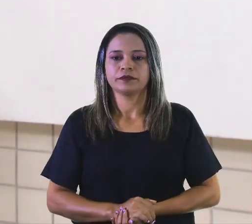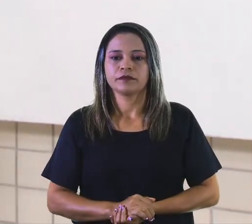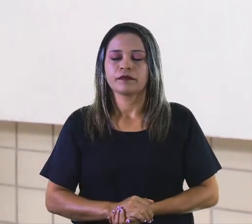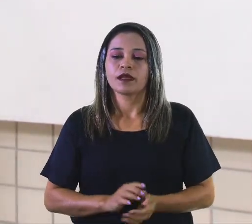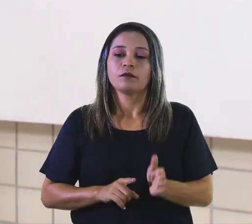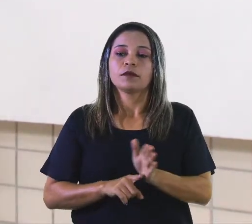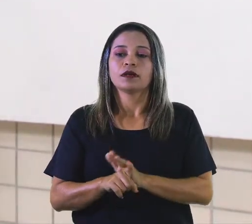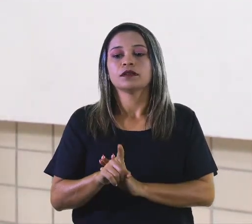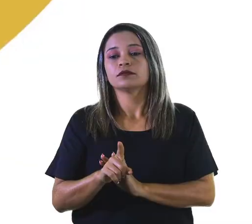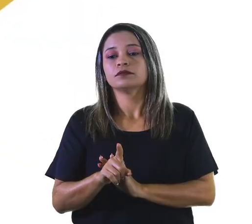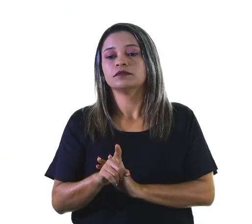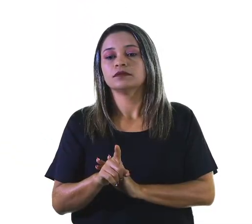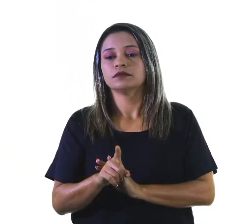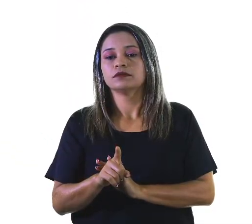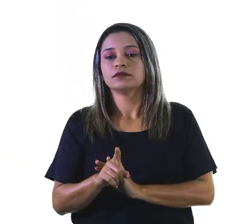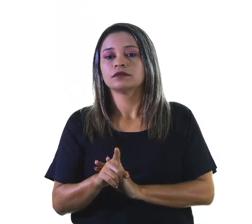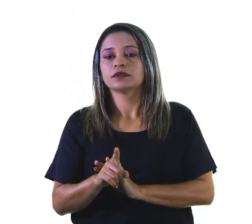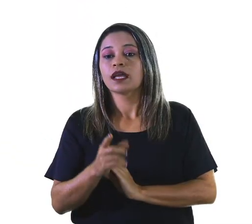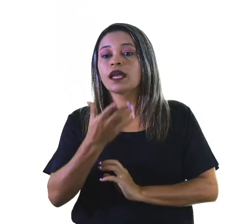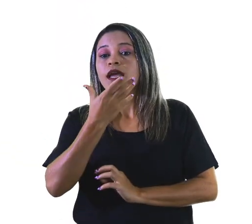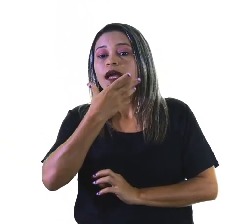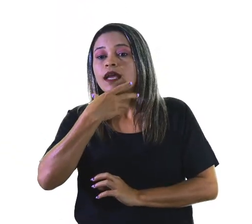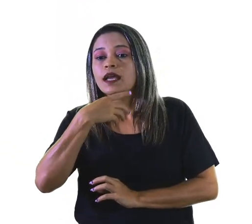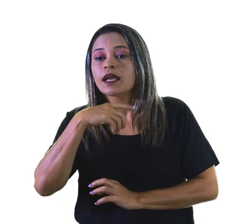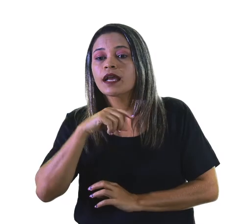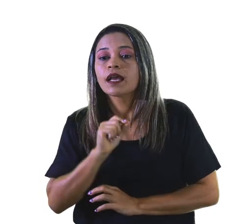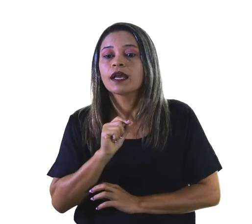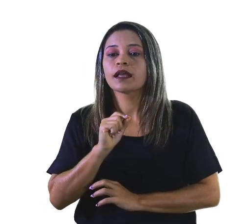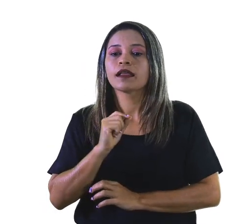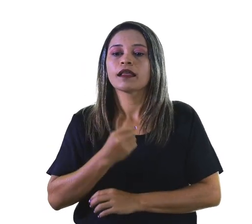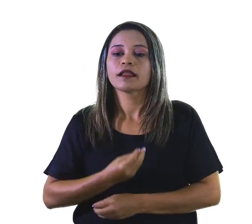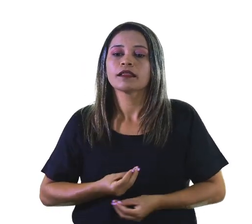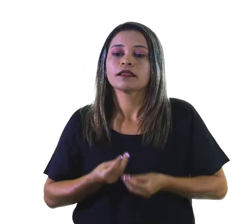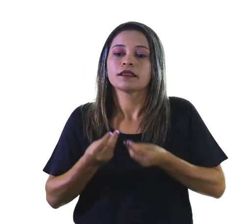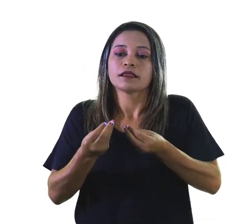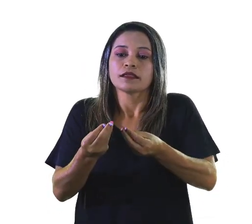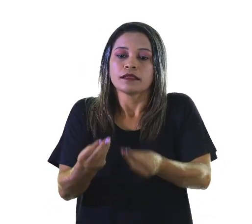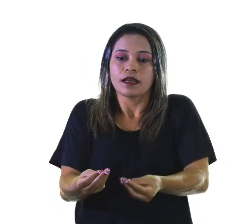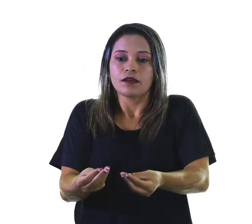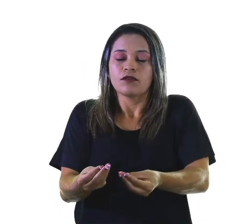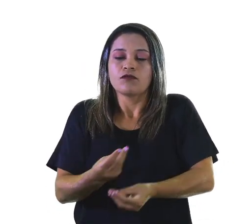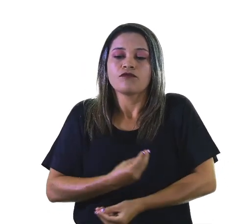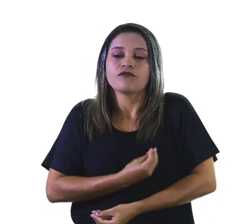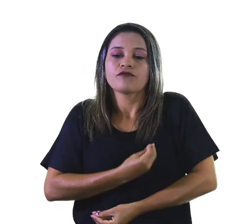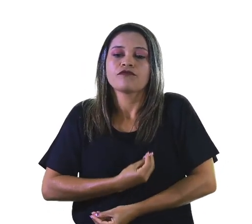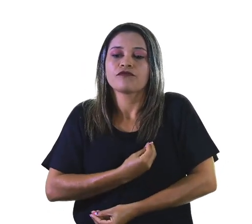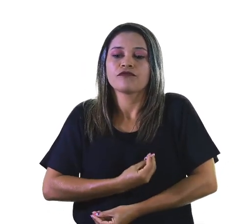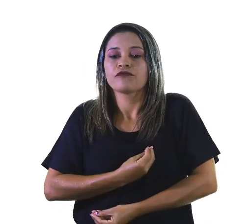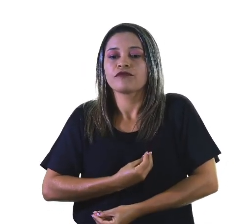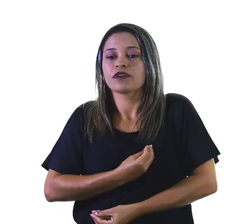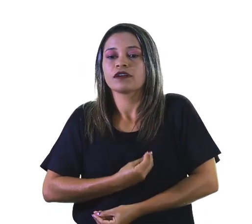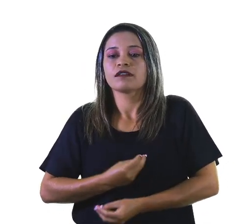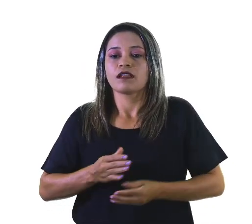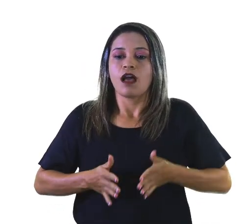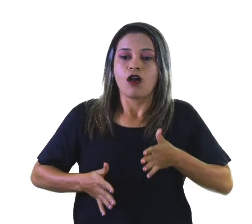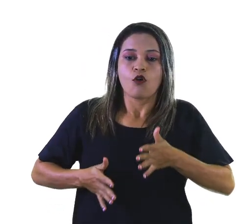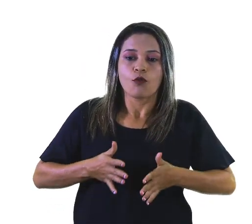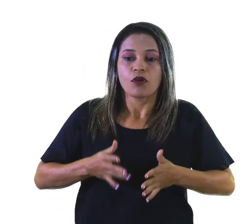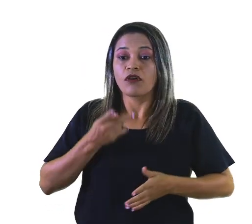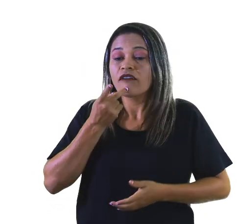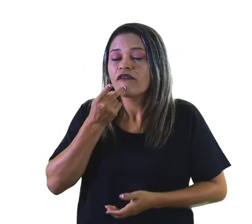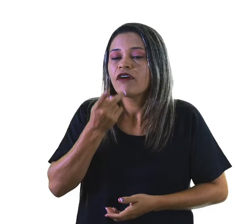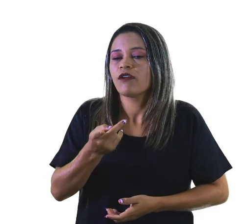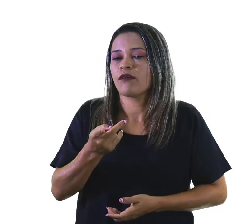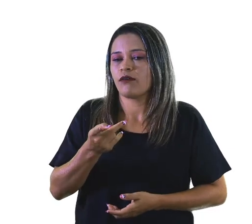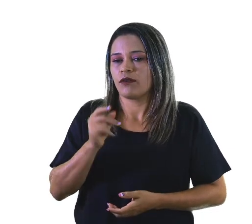pergunta o seguinte: quem deu vida ao boneco e o que ela disse a ele?